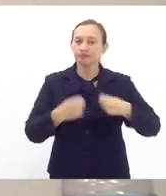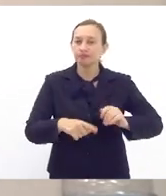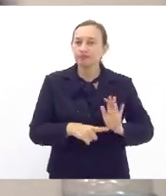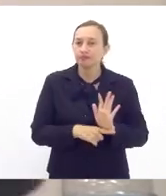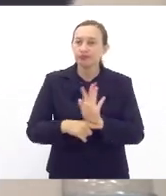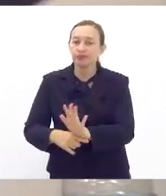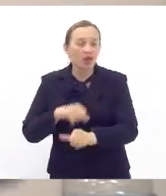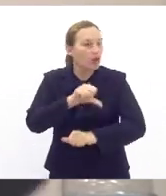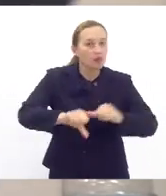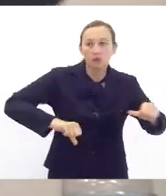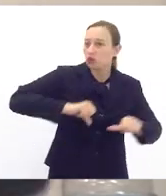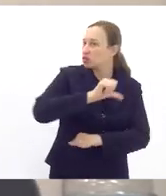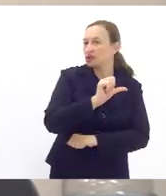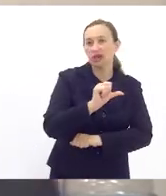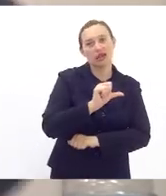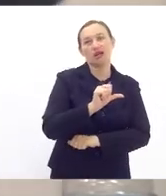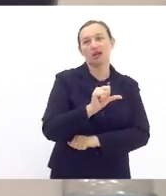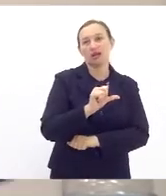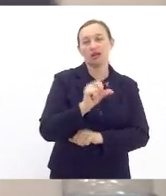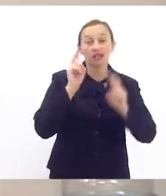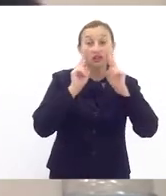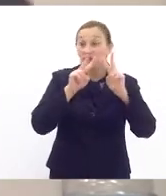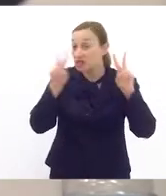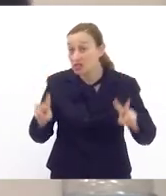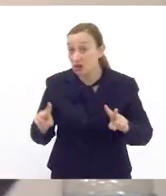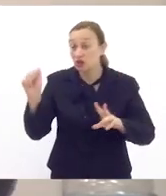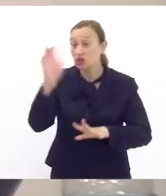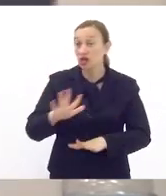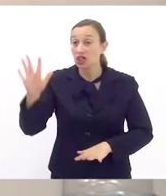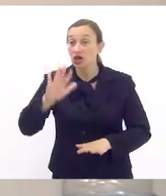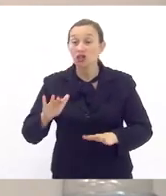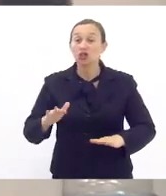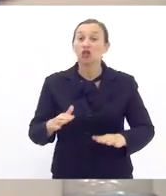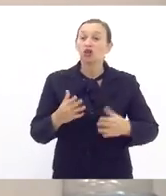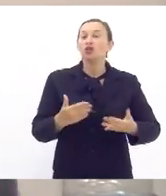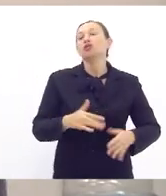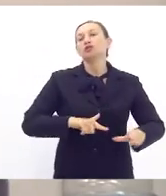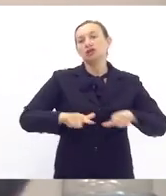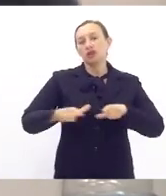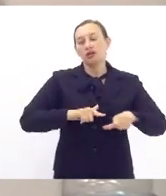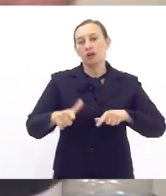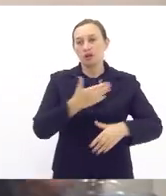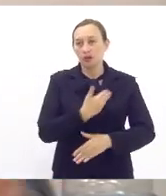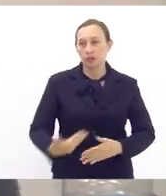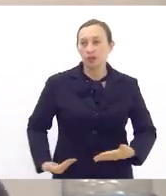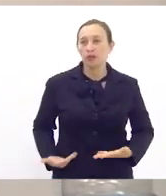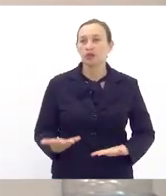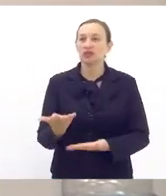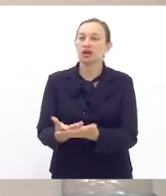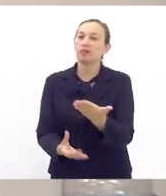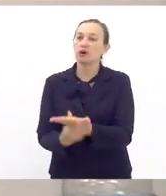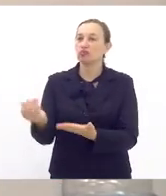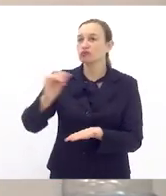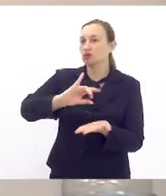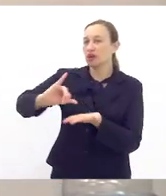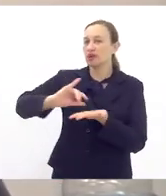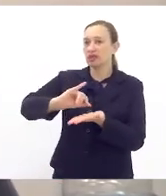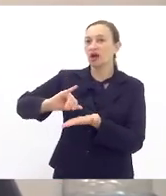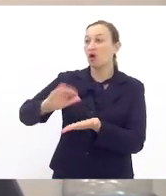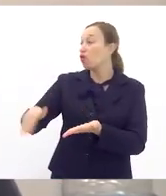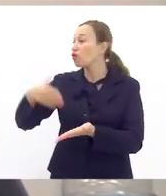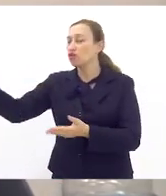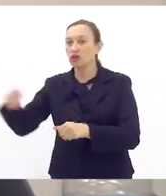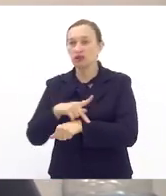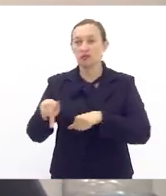a mudar esse acabou isso legal que entregou os nossos serviços públicos e as nossas riquezas na mão do Capital estrangeiro e isso